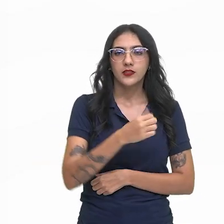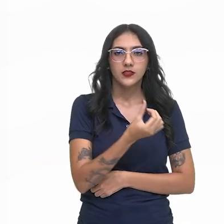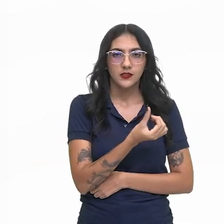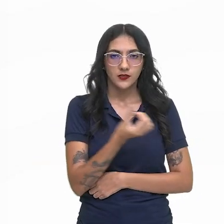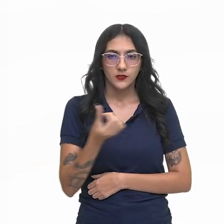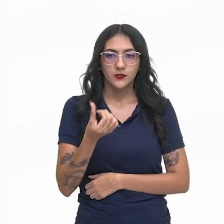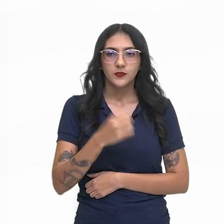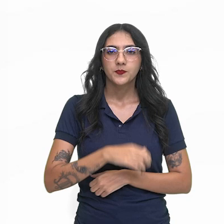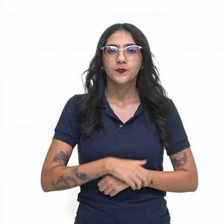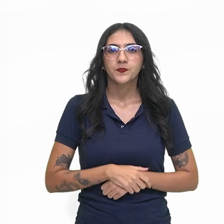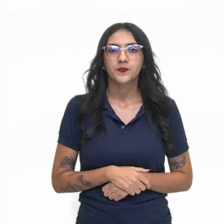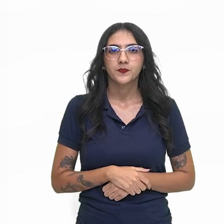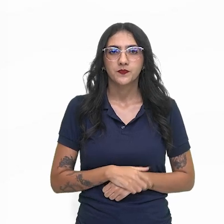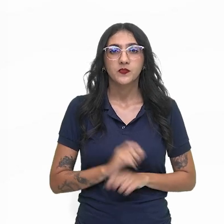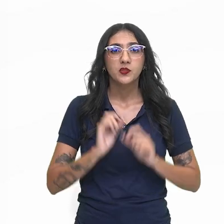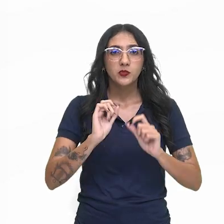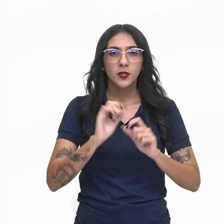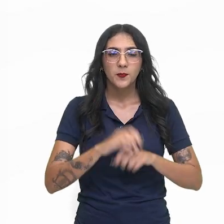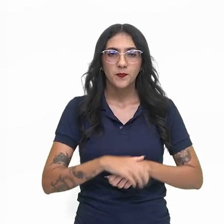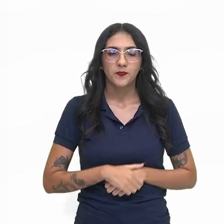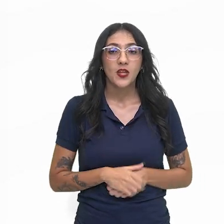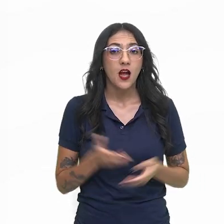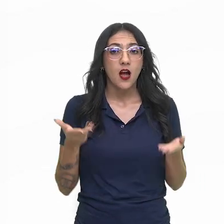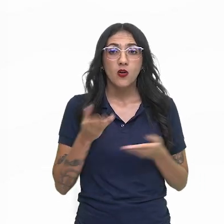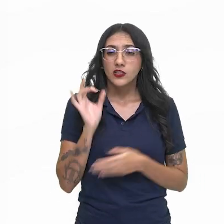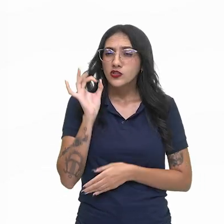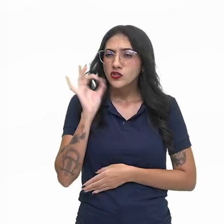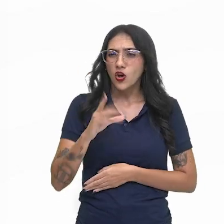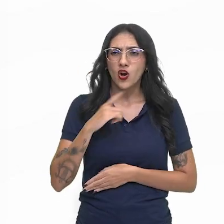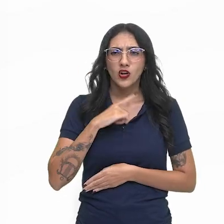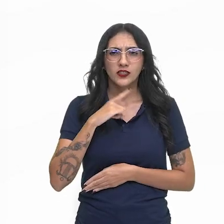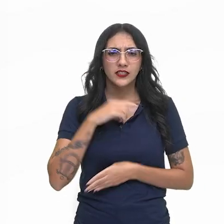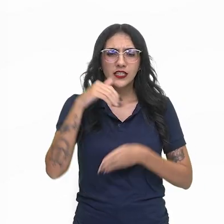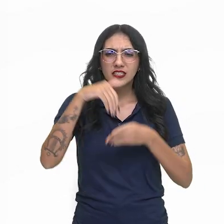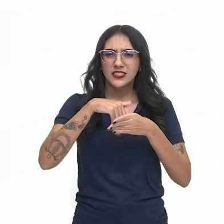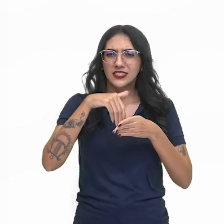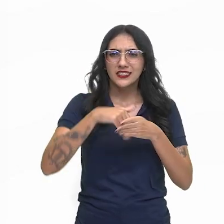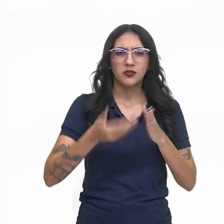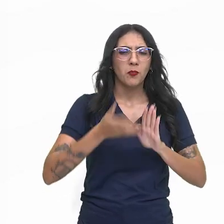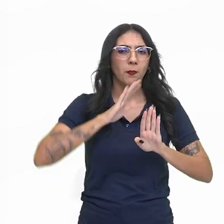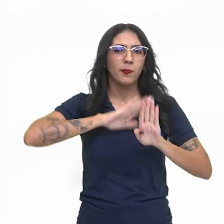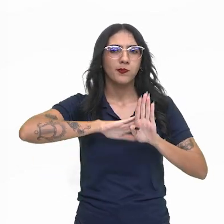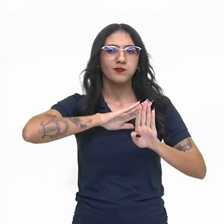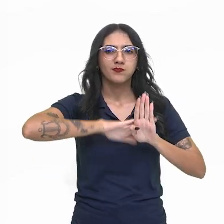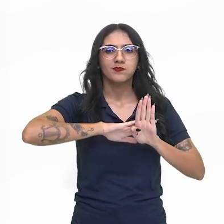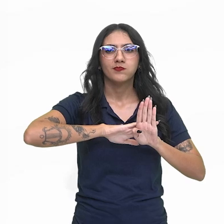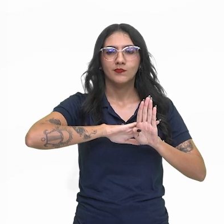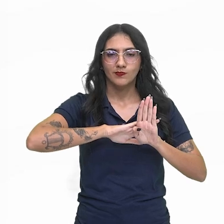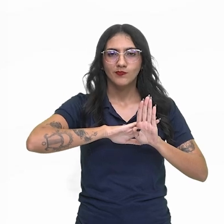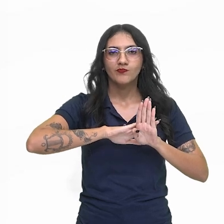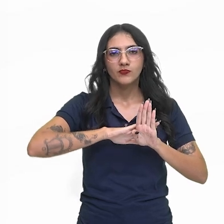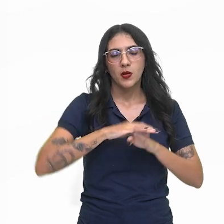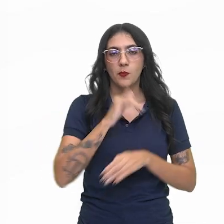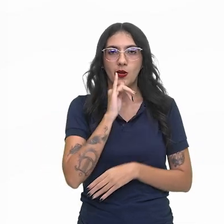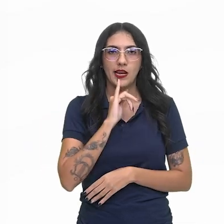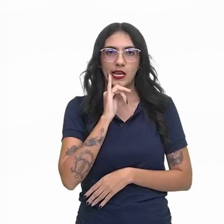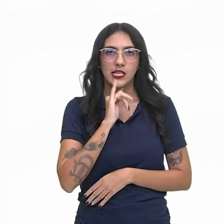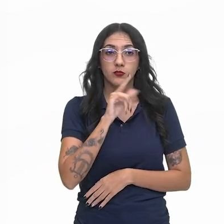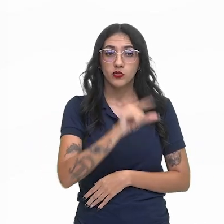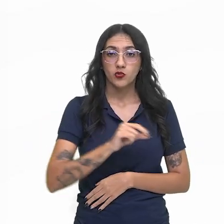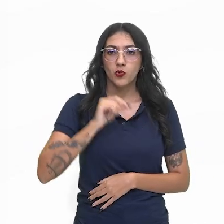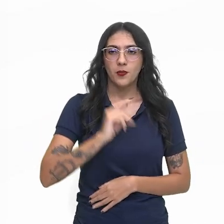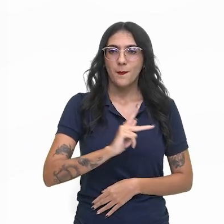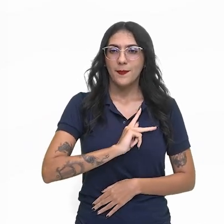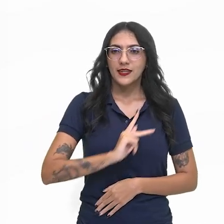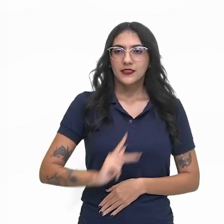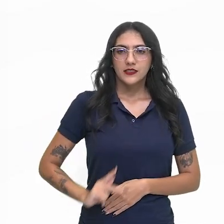1966, ficará decretado que agora ocorrerá eleições indiretas. Então, para o cargo, por exemplo, de presidência